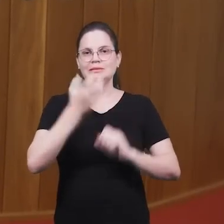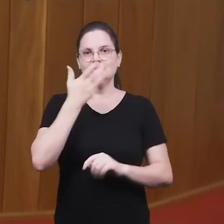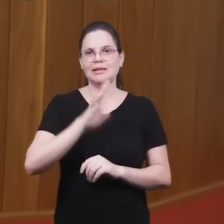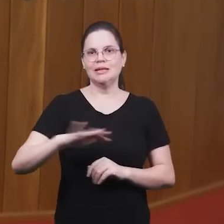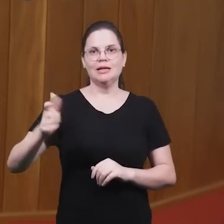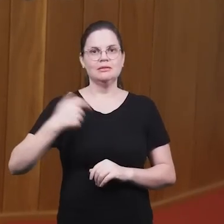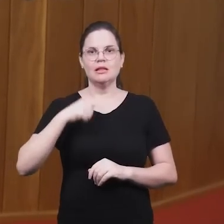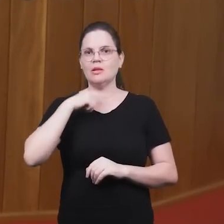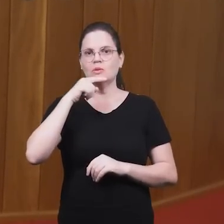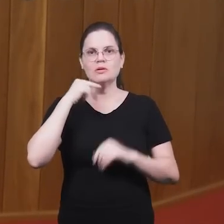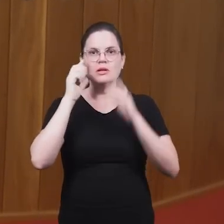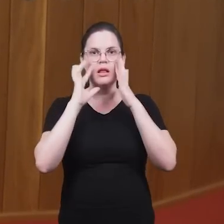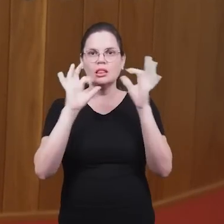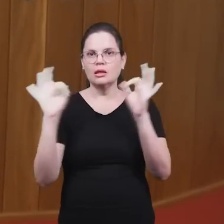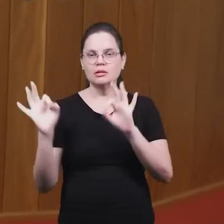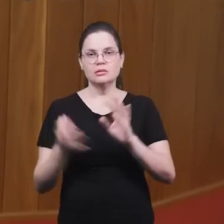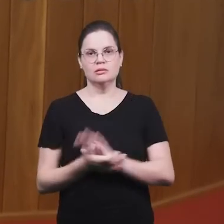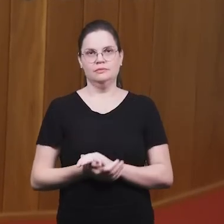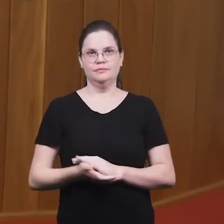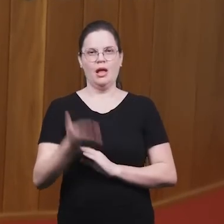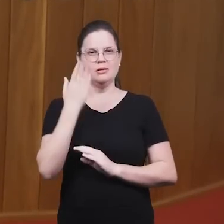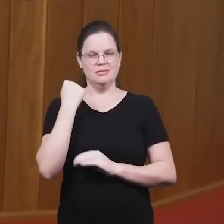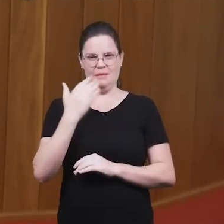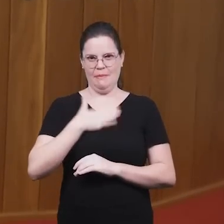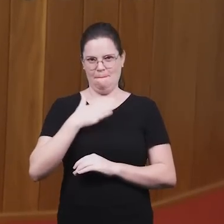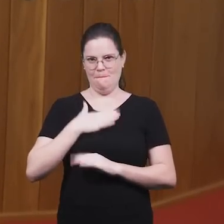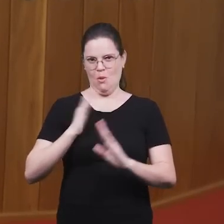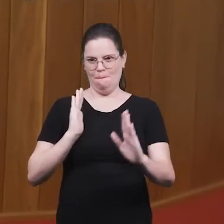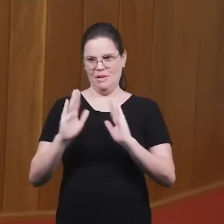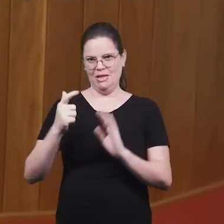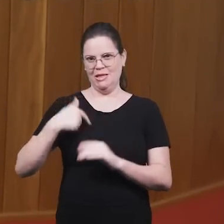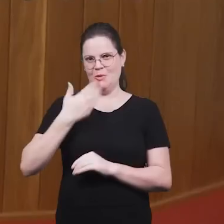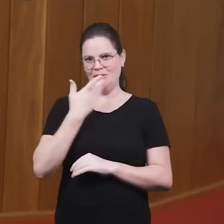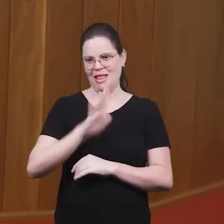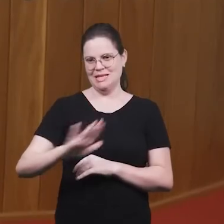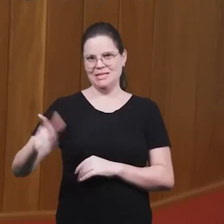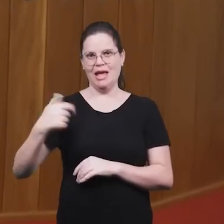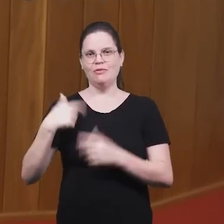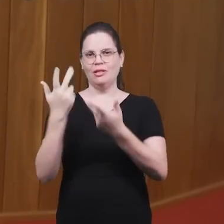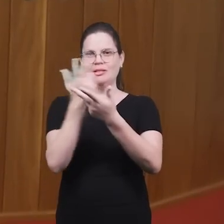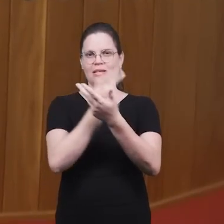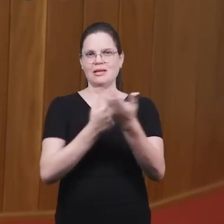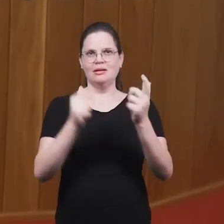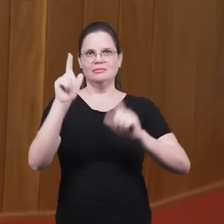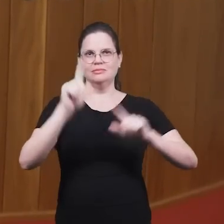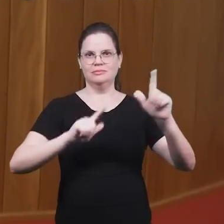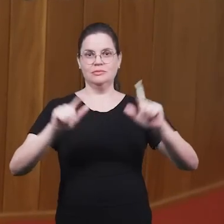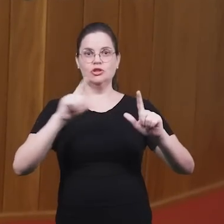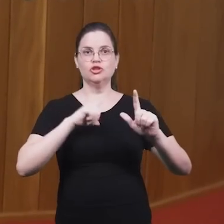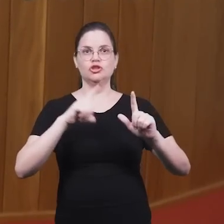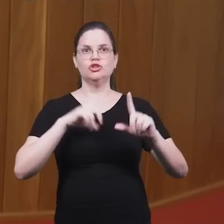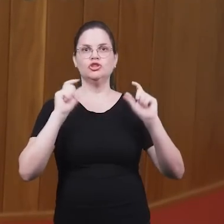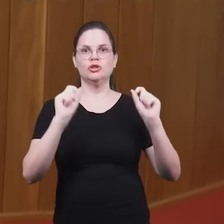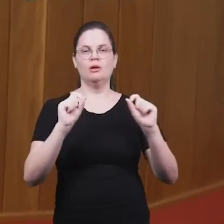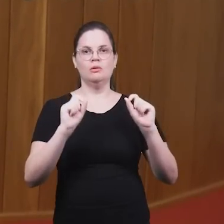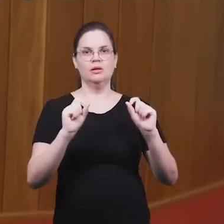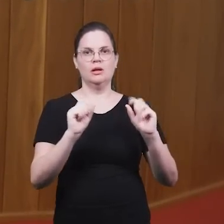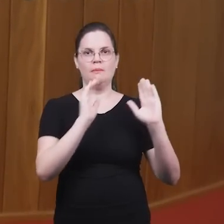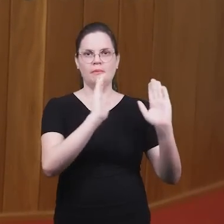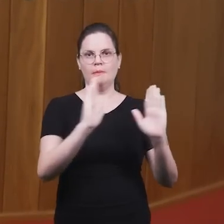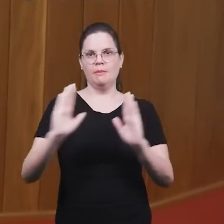que não consegue prestar atenção. Sabe como era na época da tia, quando tinha desenho? Tinha uma ordem